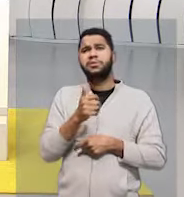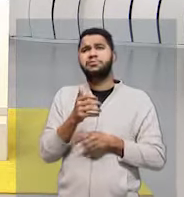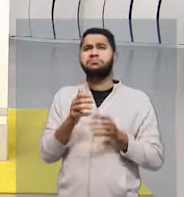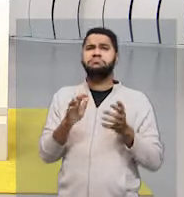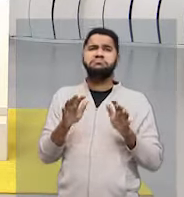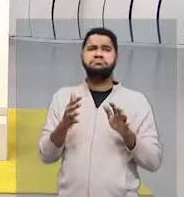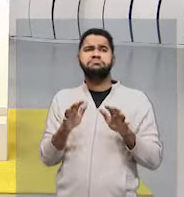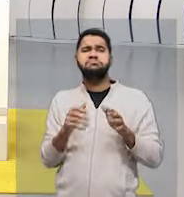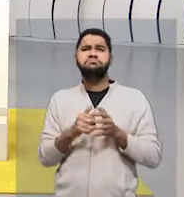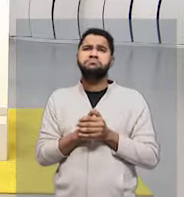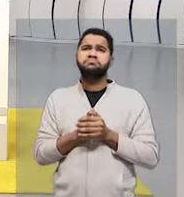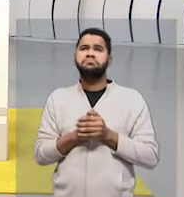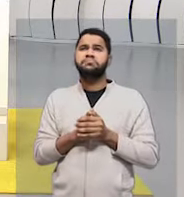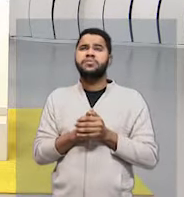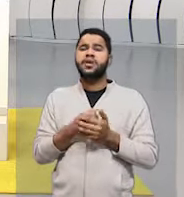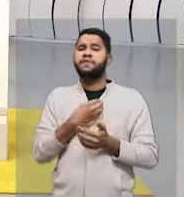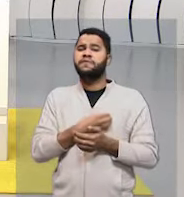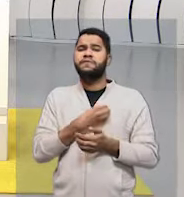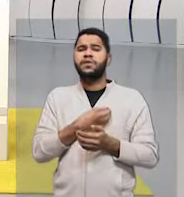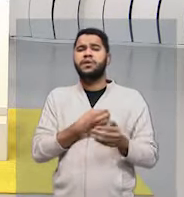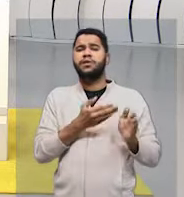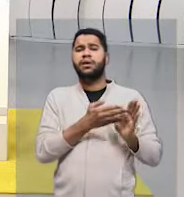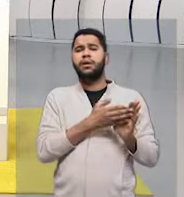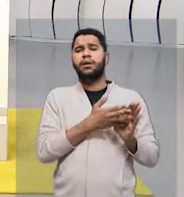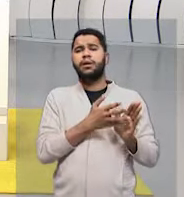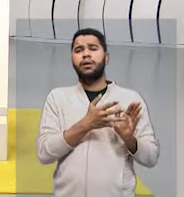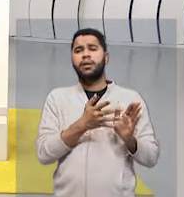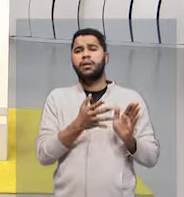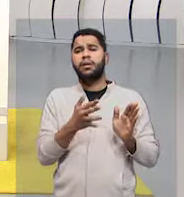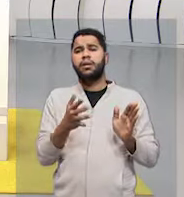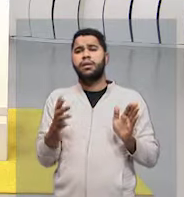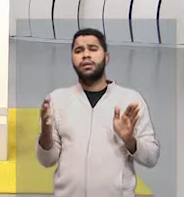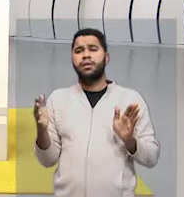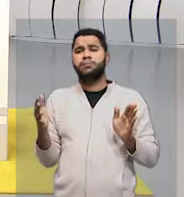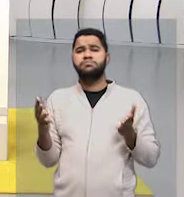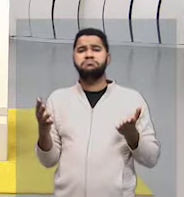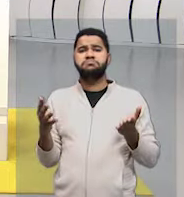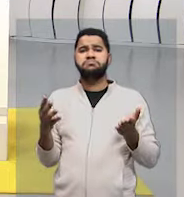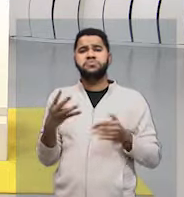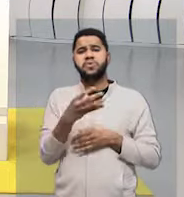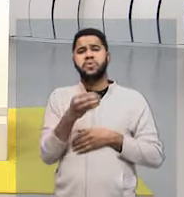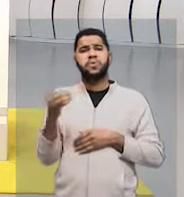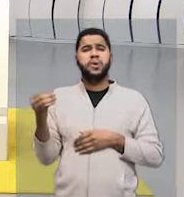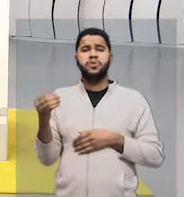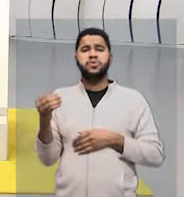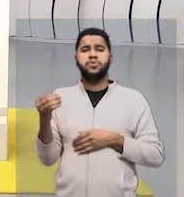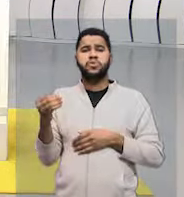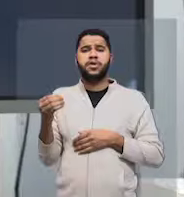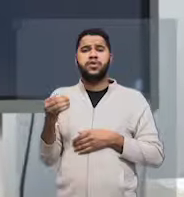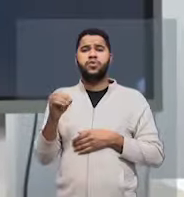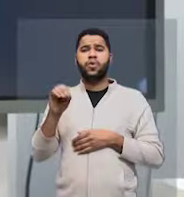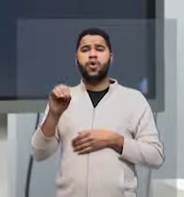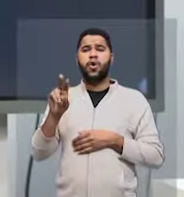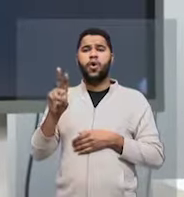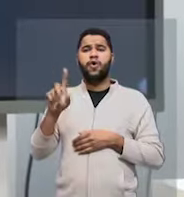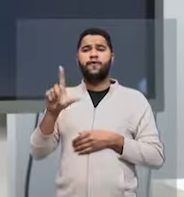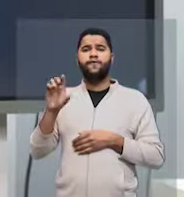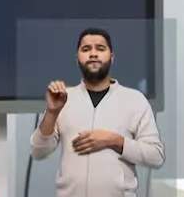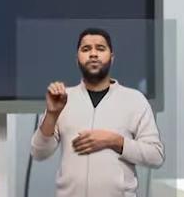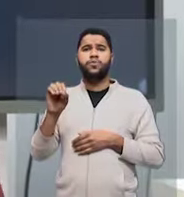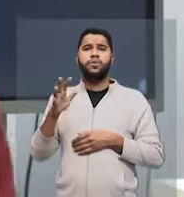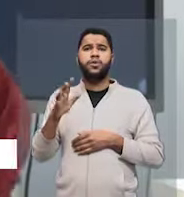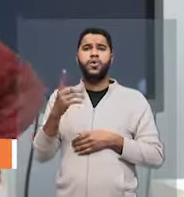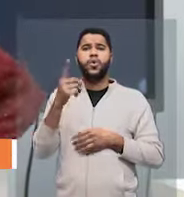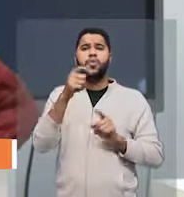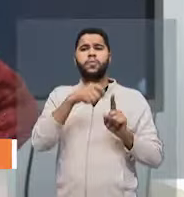né, toda a vida fértil dela, uns 400 só, que ela vai liberar um por mês. Depois